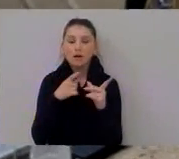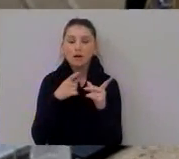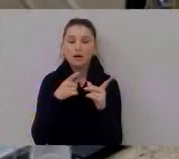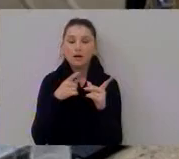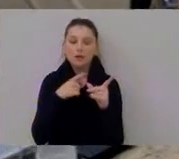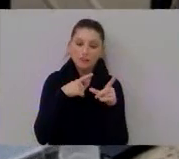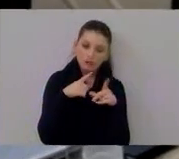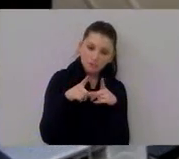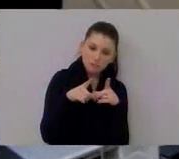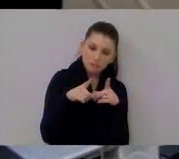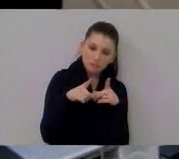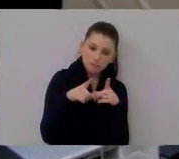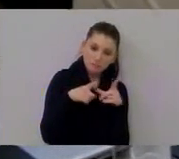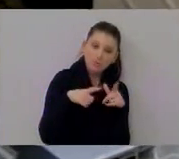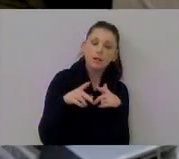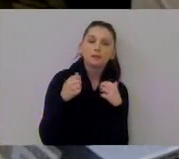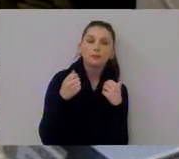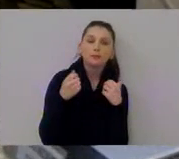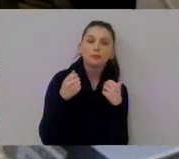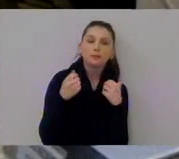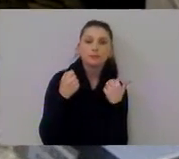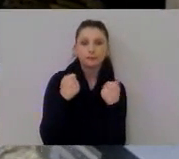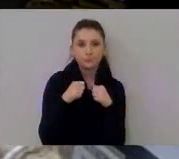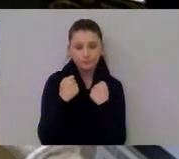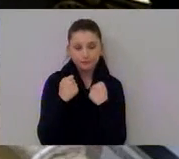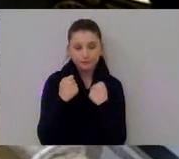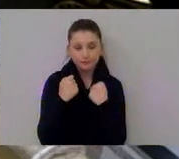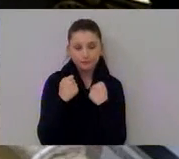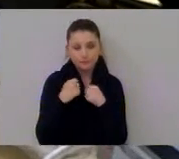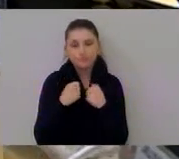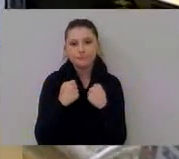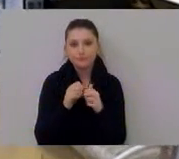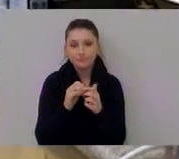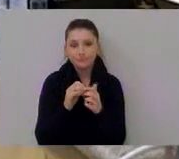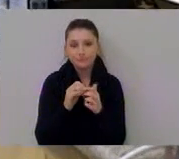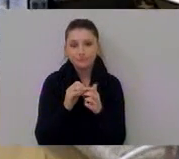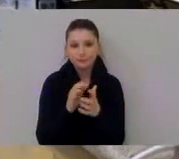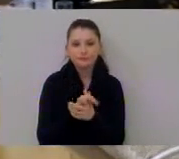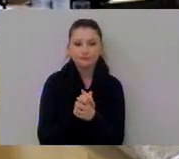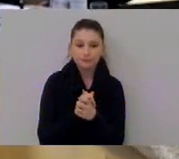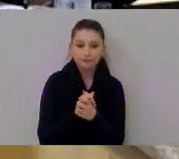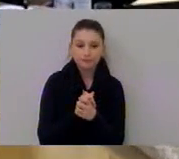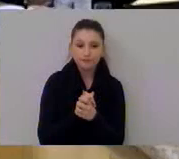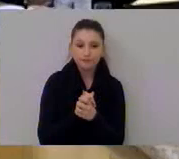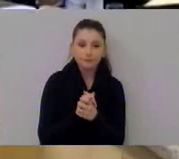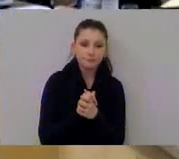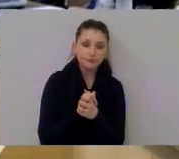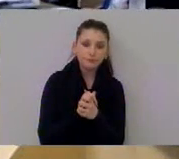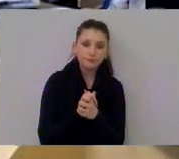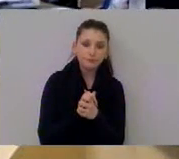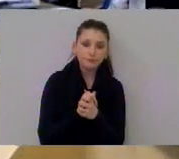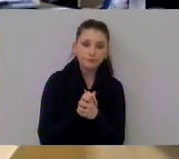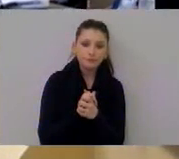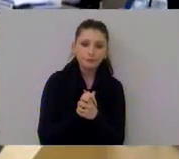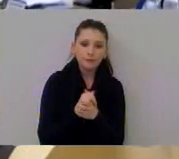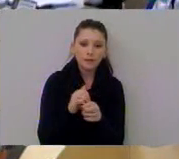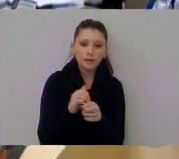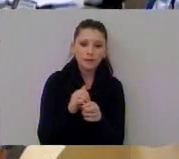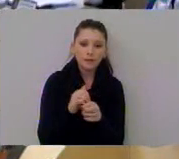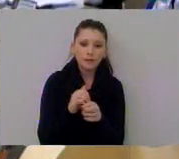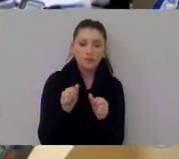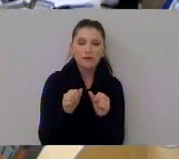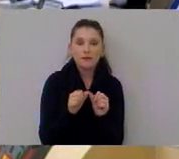Essa modernidade, que há mais de 2 anos barra nossas